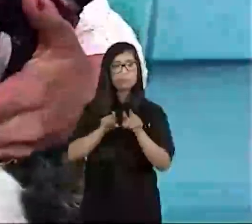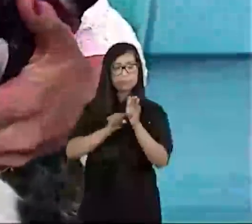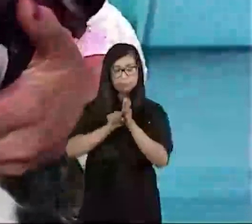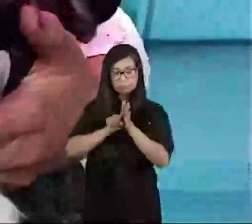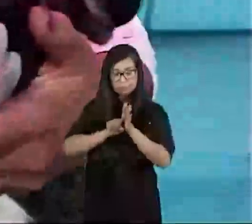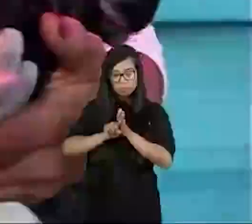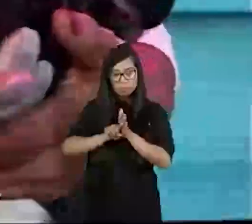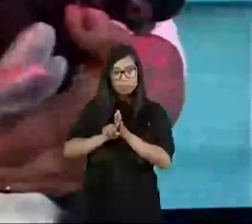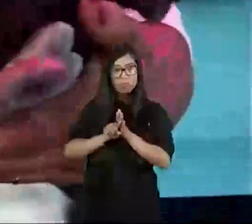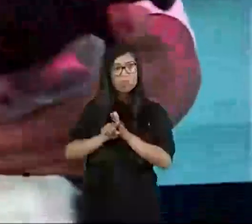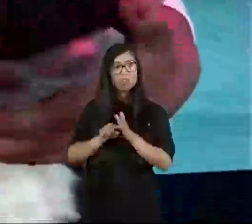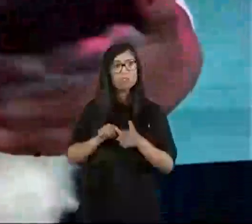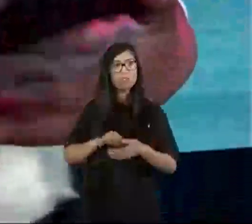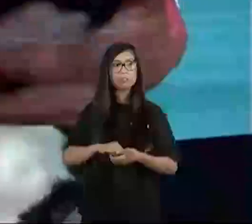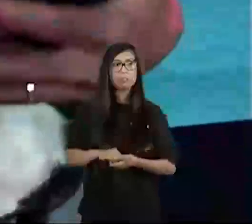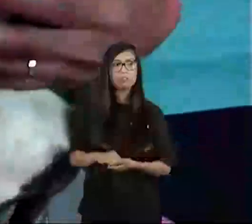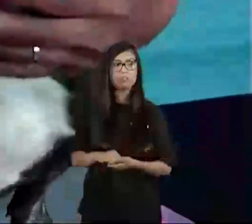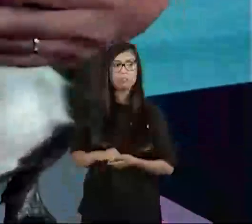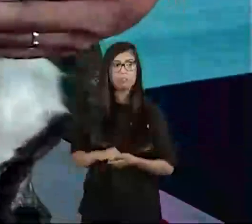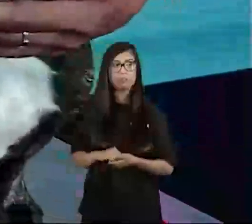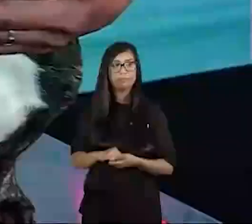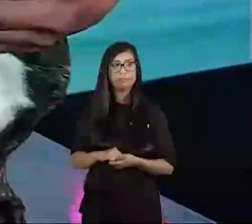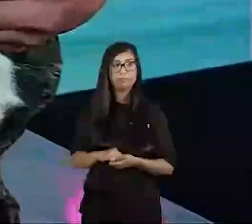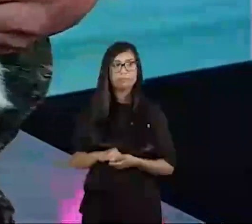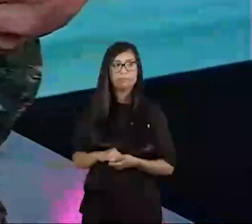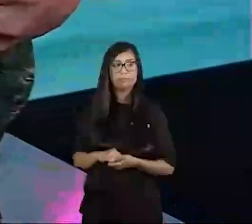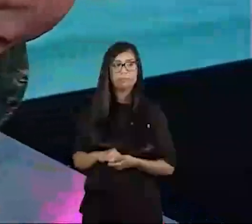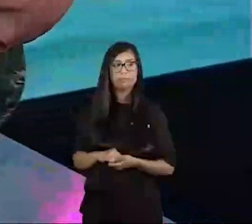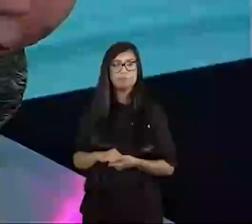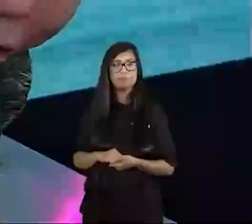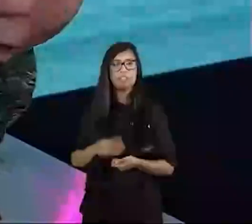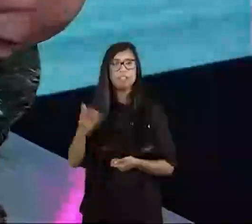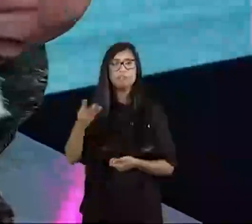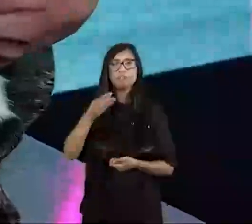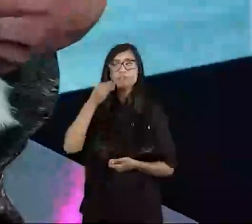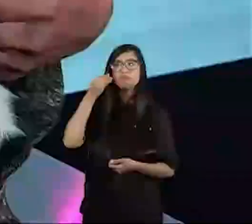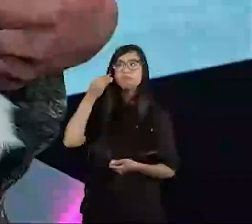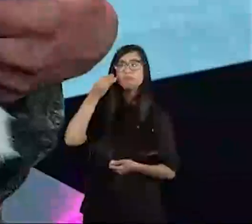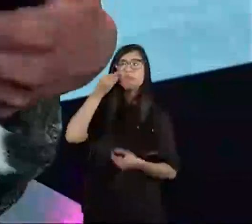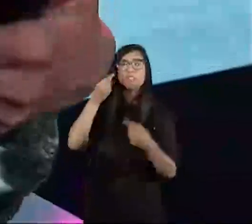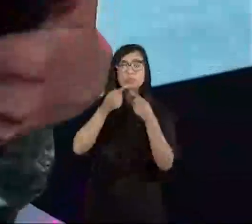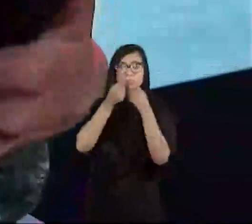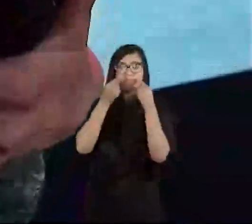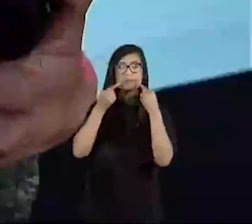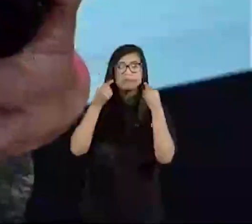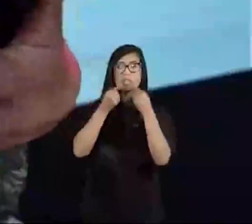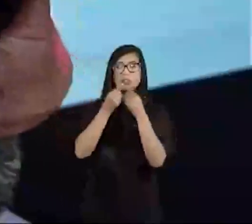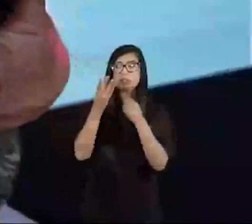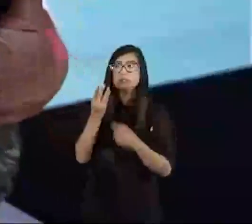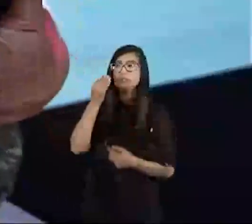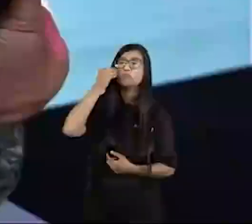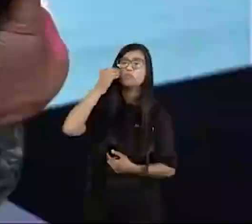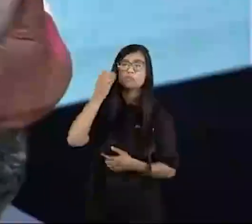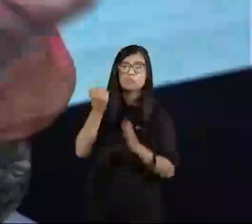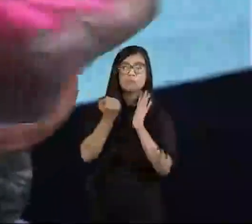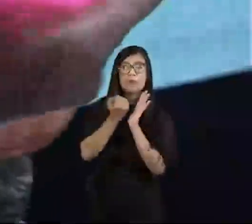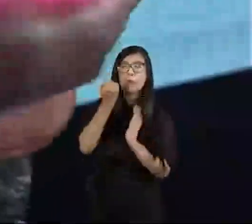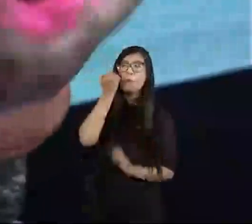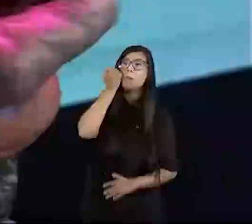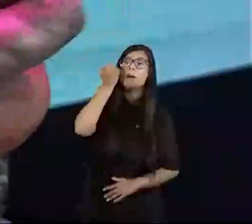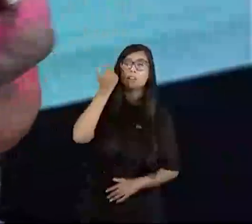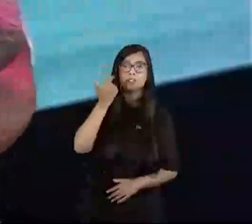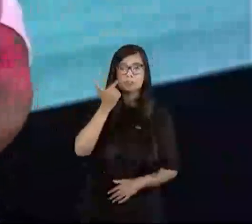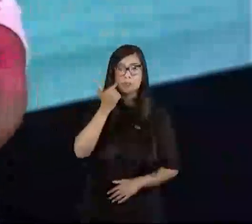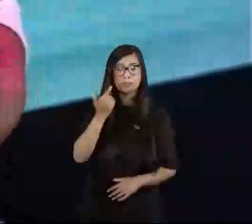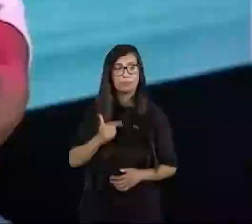no rosto, gente. Isso que está vermelho é batom, porque alguém deu um beijo na cachorra. E, amor,